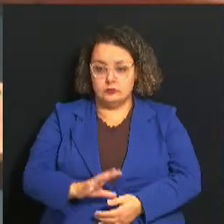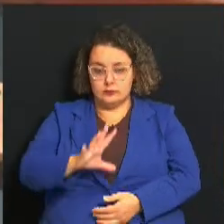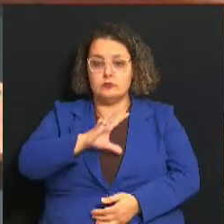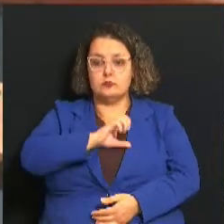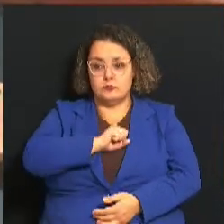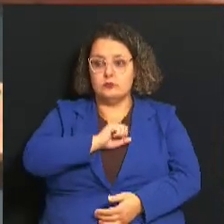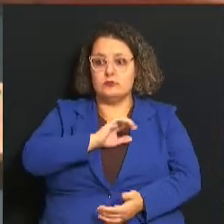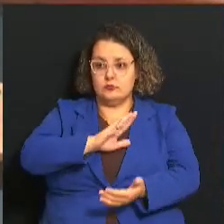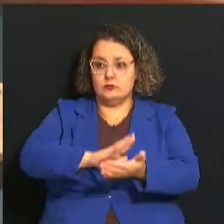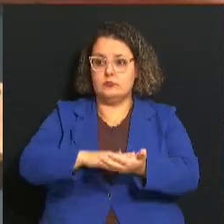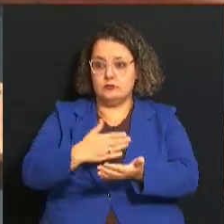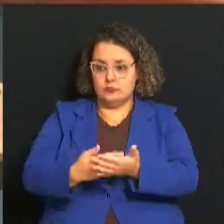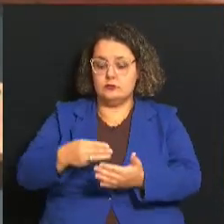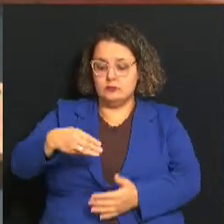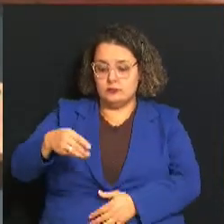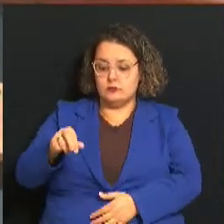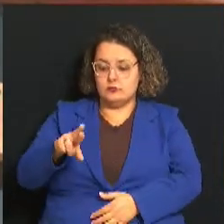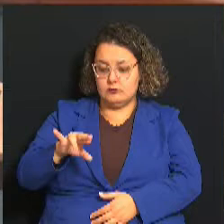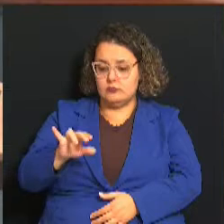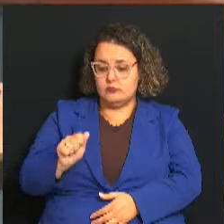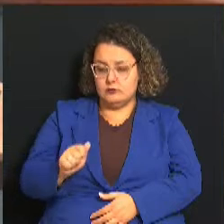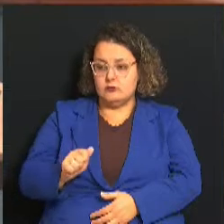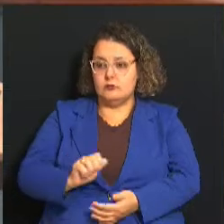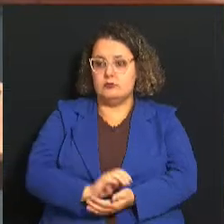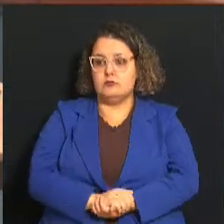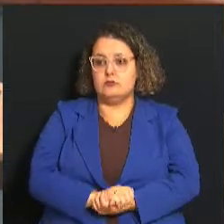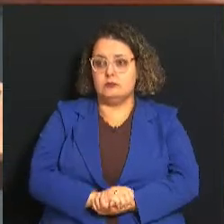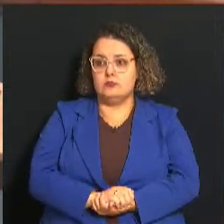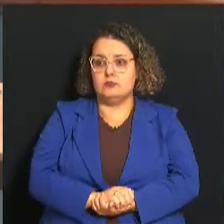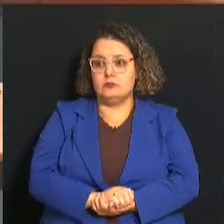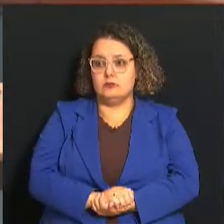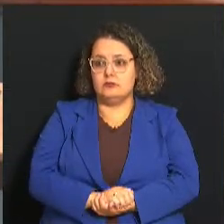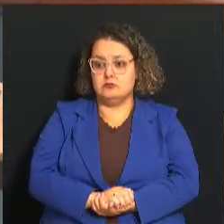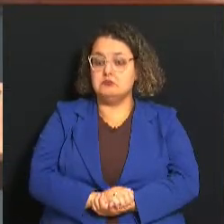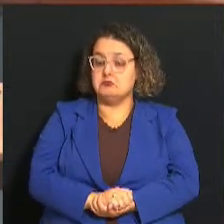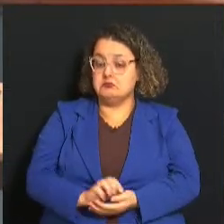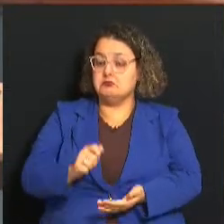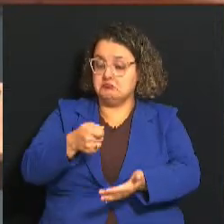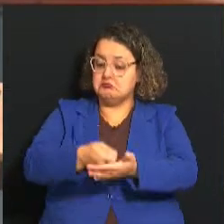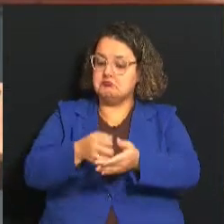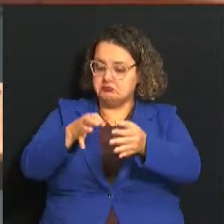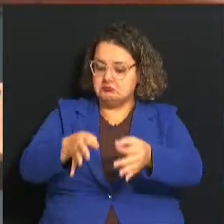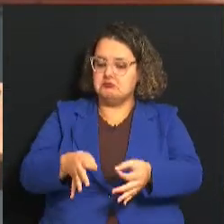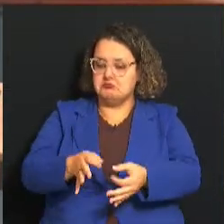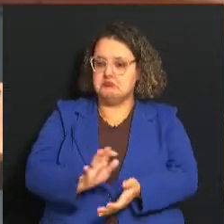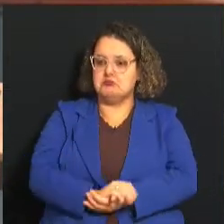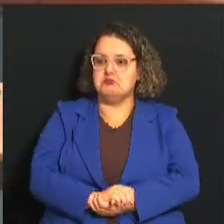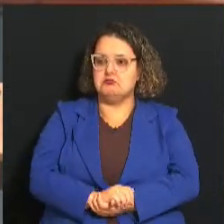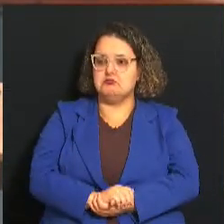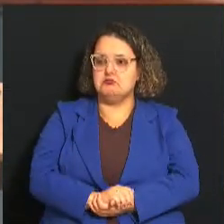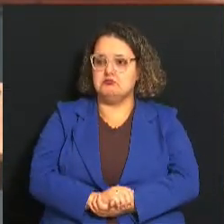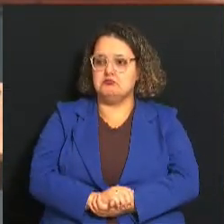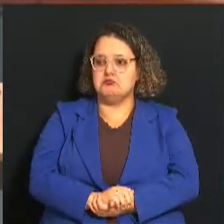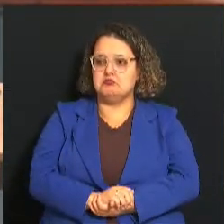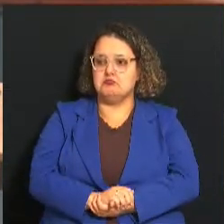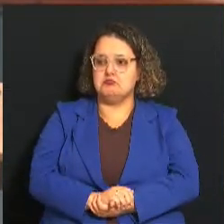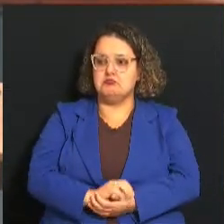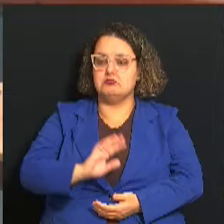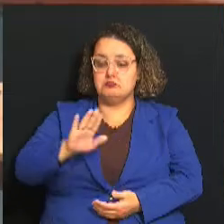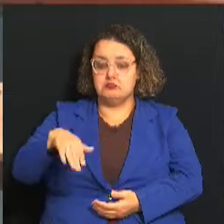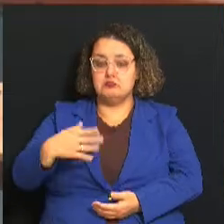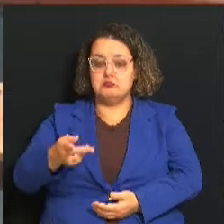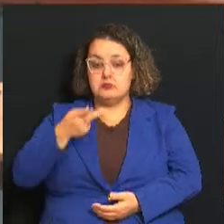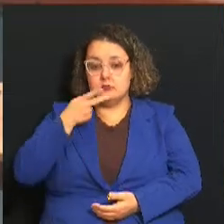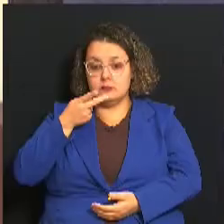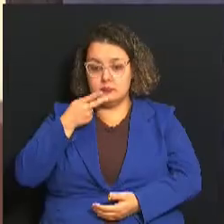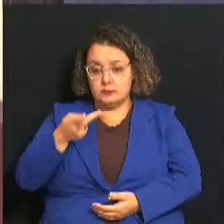intervenção, Maria Helena, bem pertinente, de modo particular, quando a senhora diz em